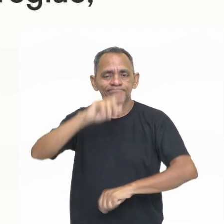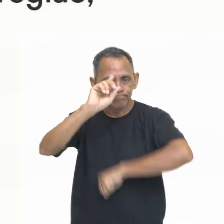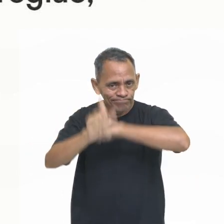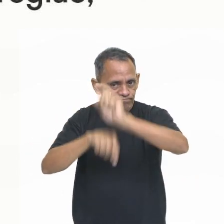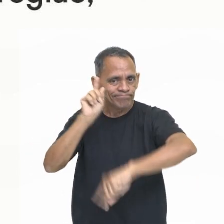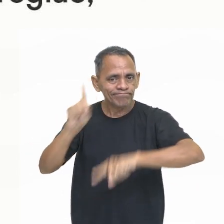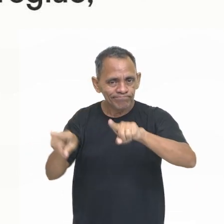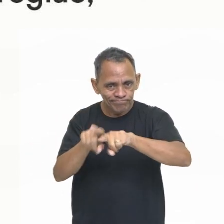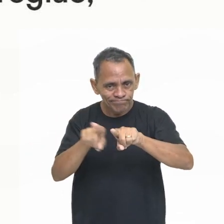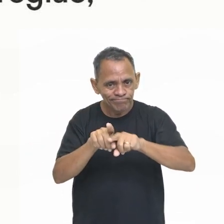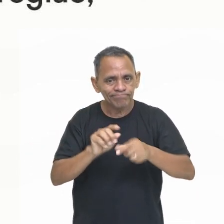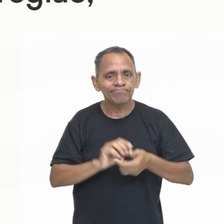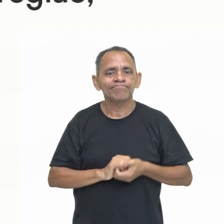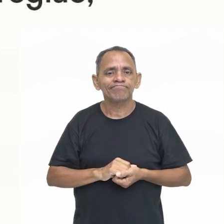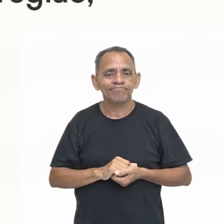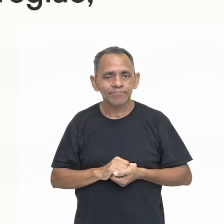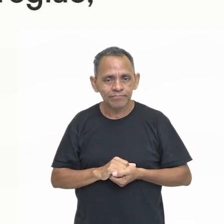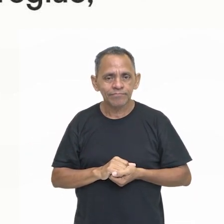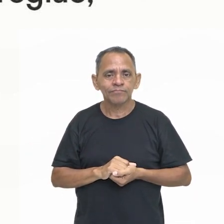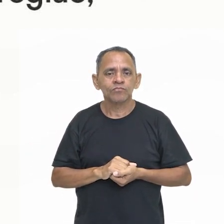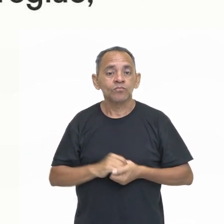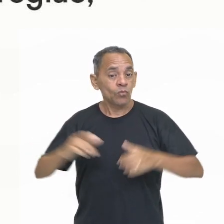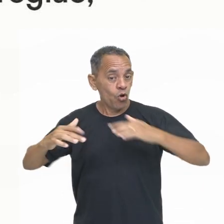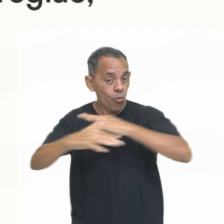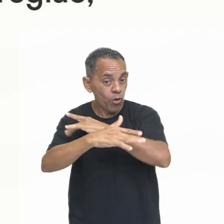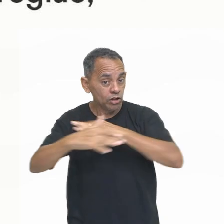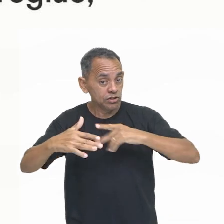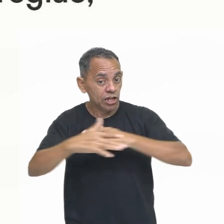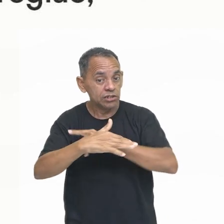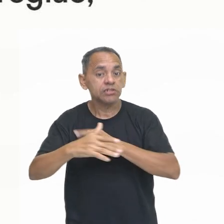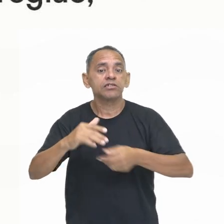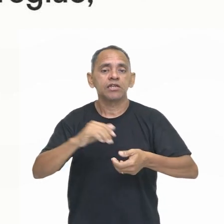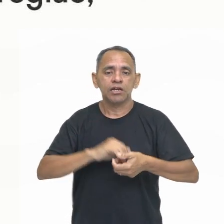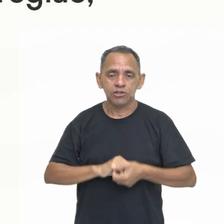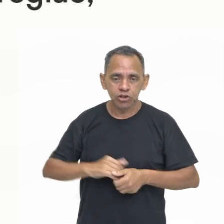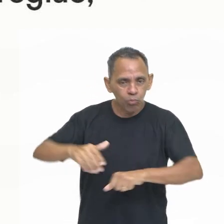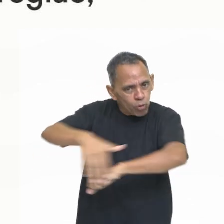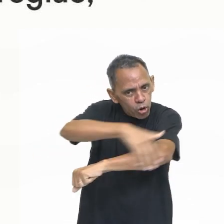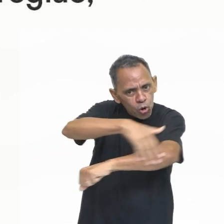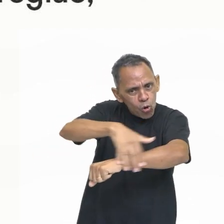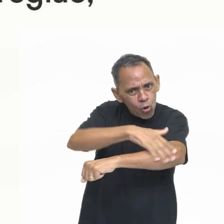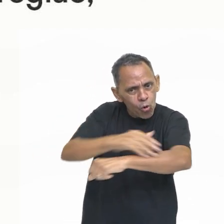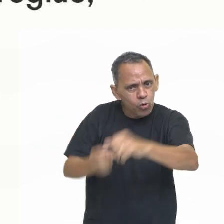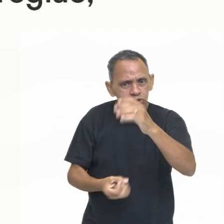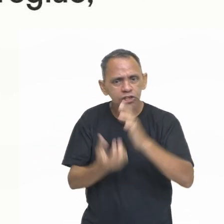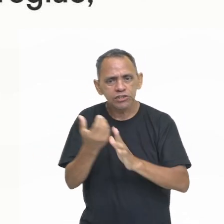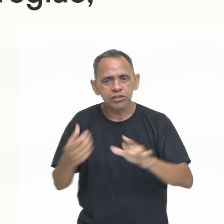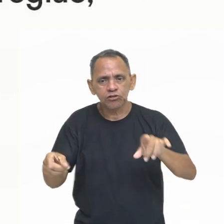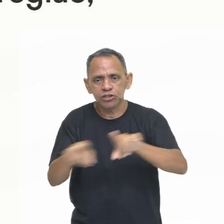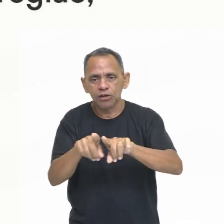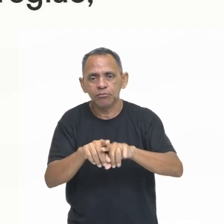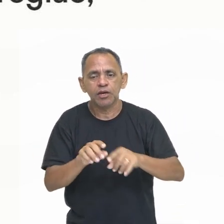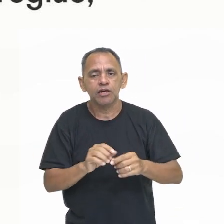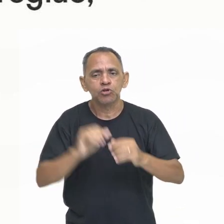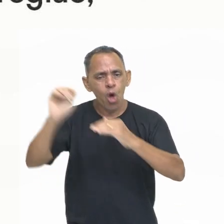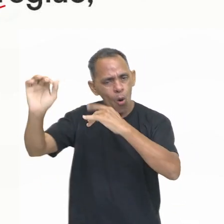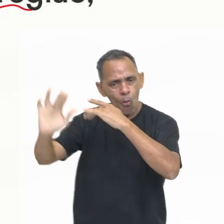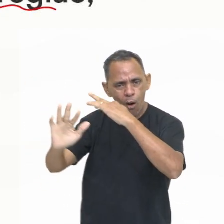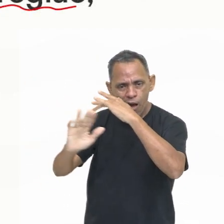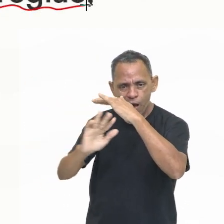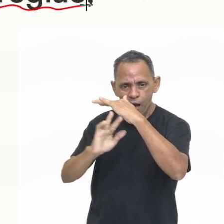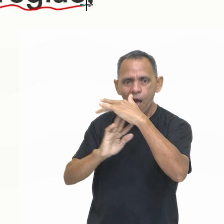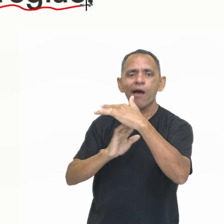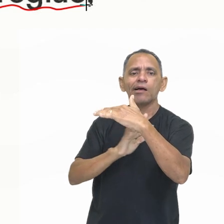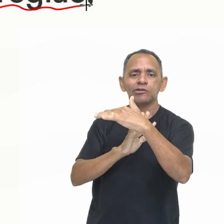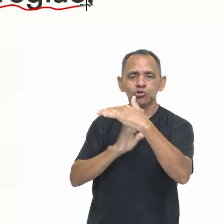forte urbanização. A exploração do ouro, ela gerou o quê? Um intenso fluxo de pessoas